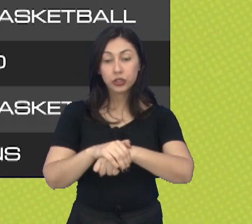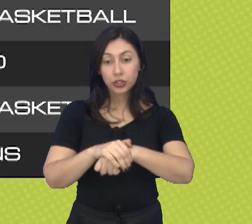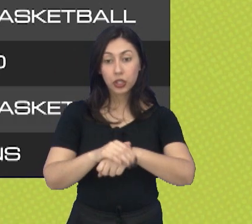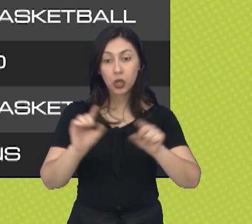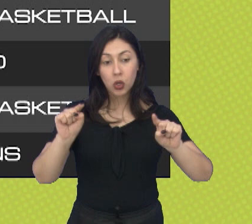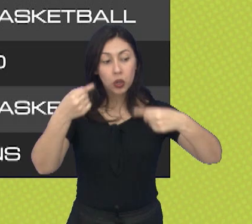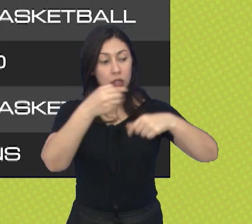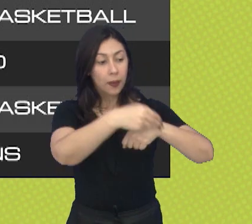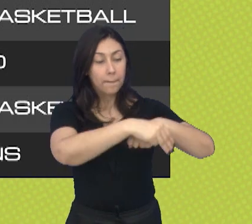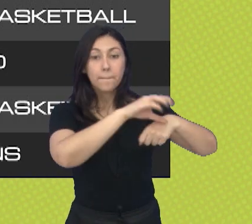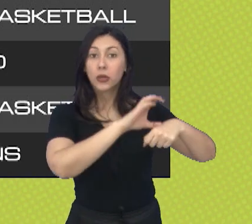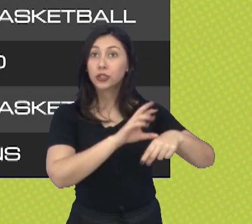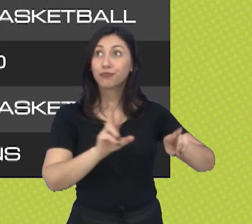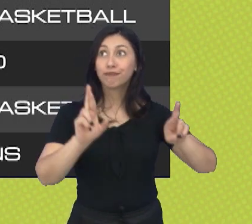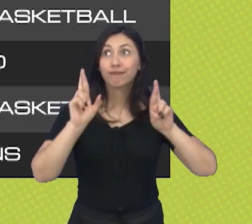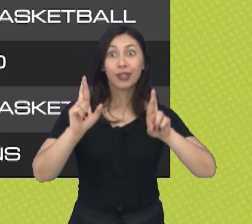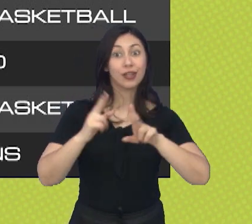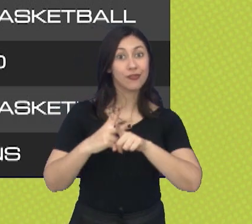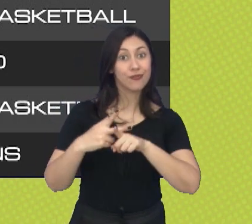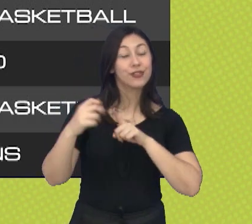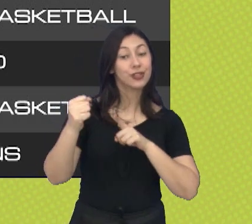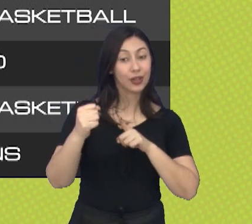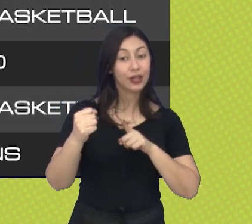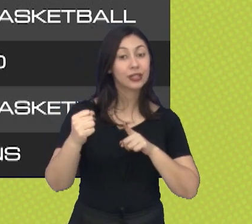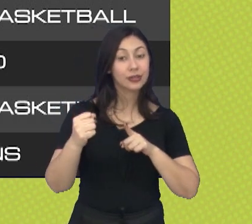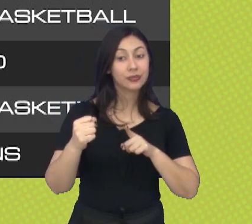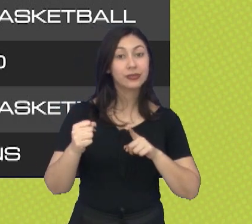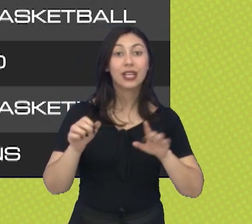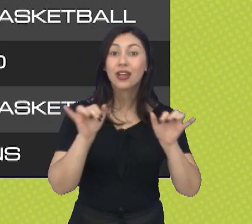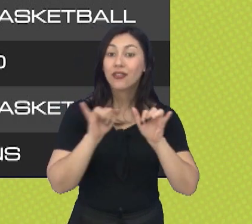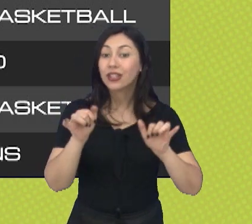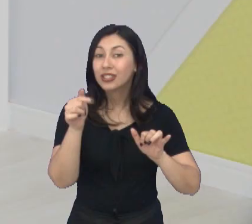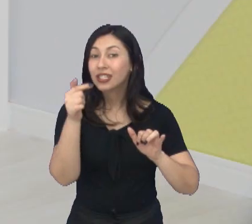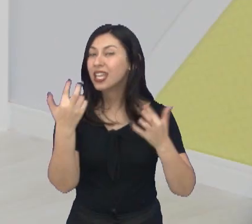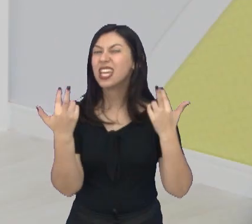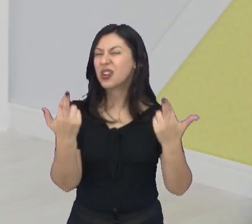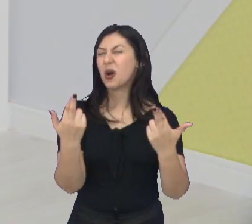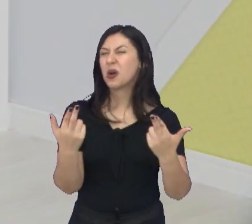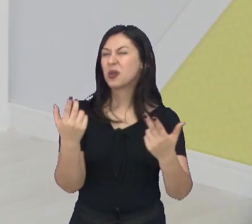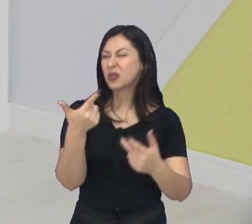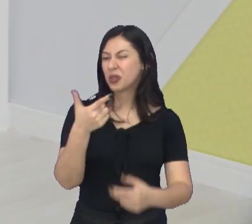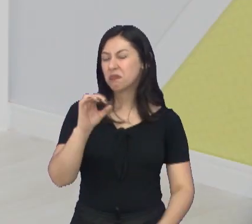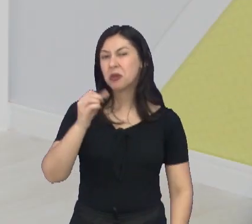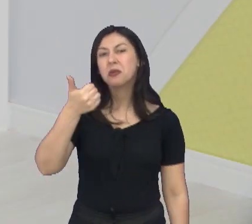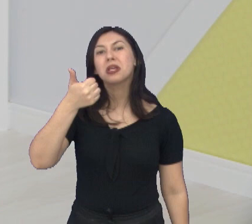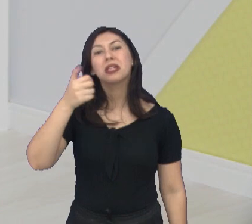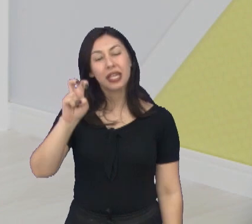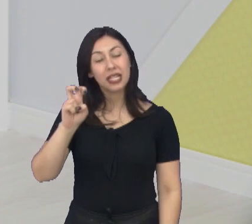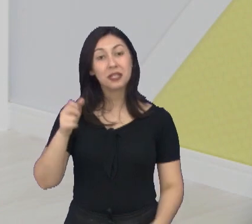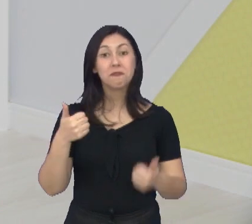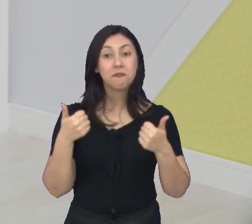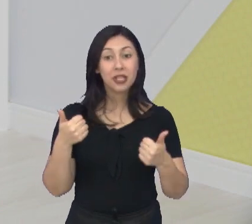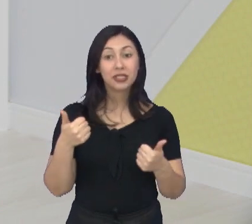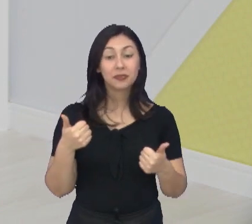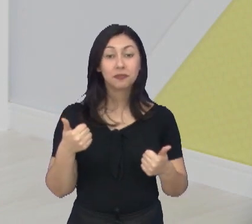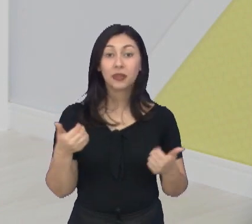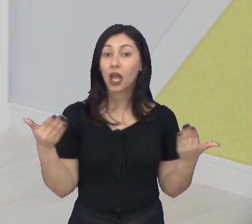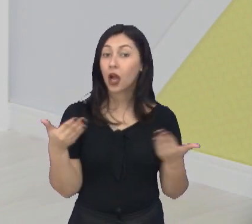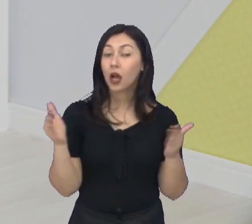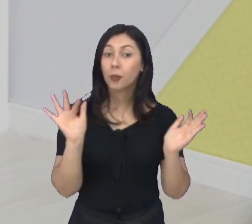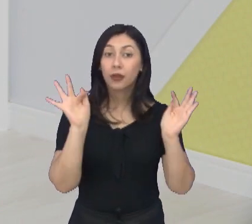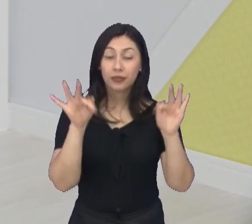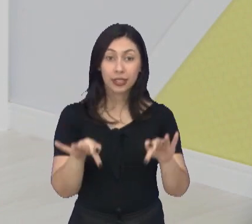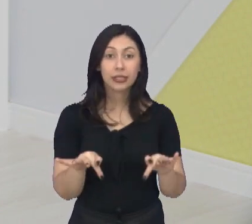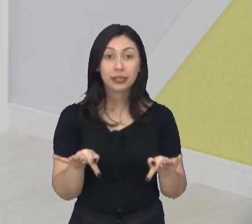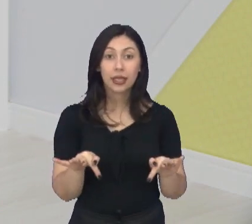enfrenta a equipe do Mogi. Esperamos uma vitória da equipe do São José. Repetindo 2015, que beleza, que seja assim, tá certo? Brunão, para a gente fechar a Hora do